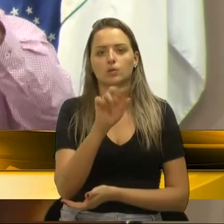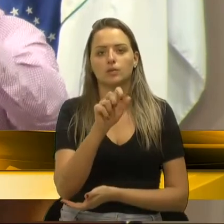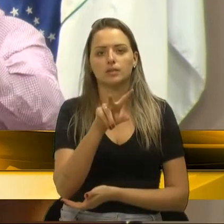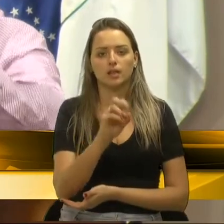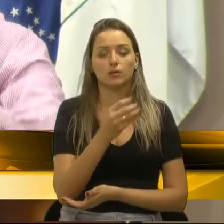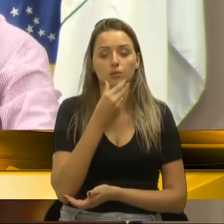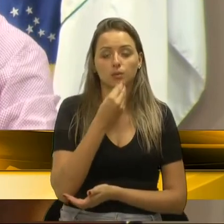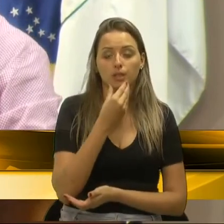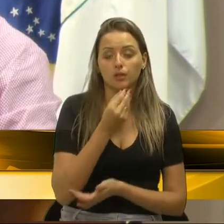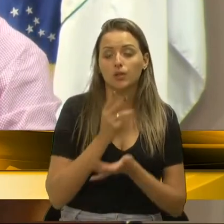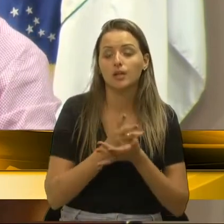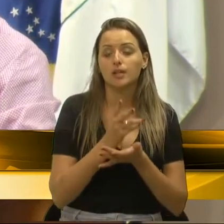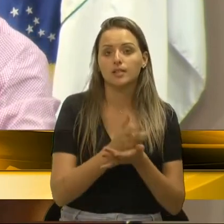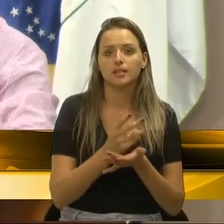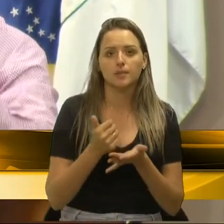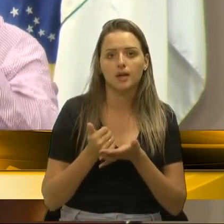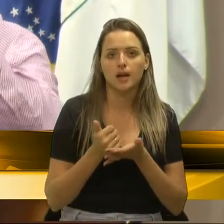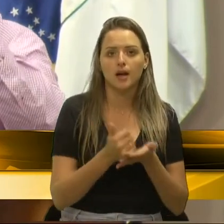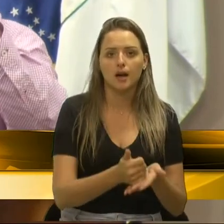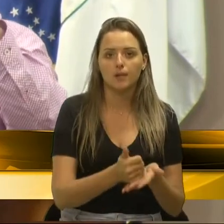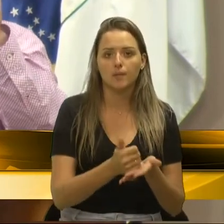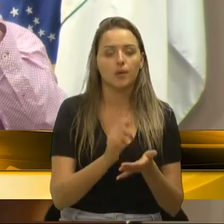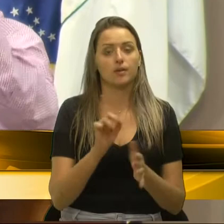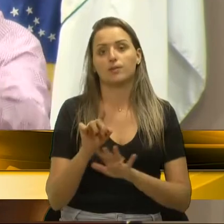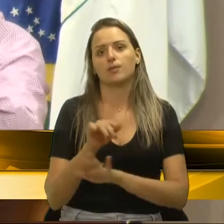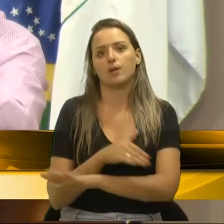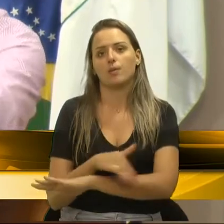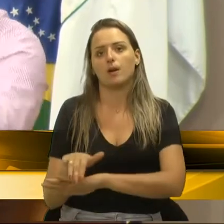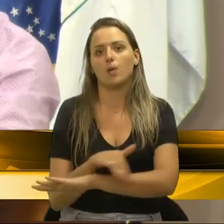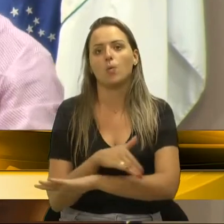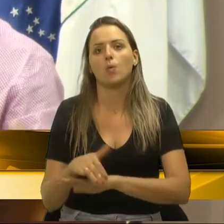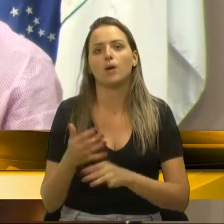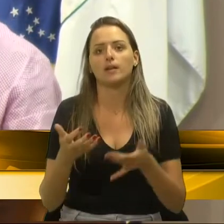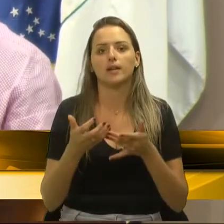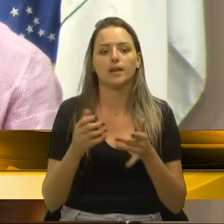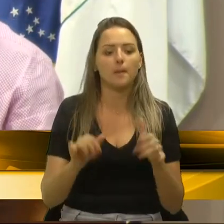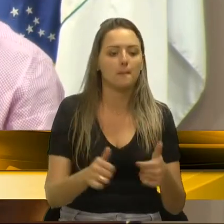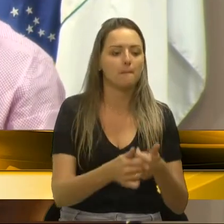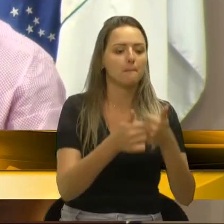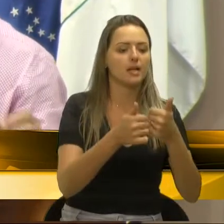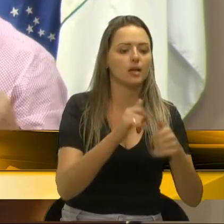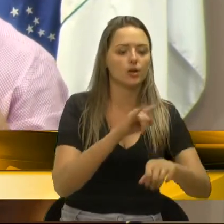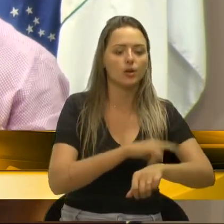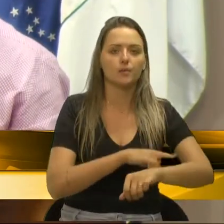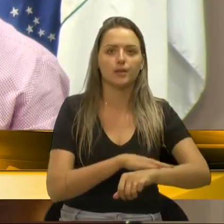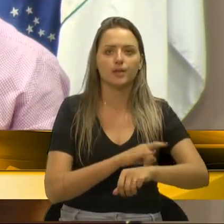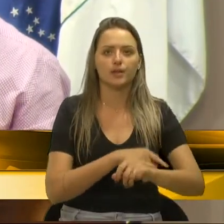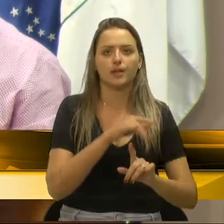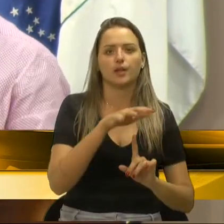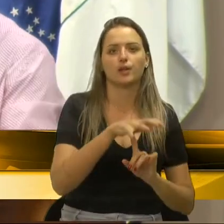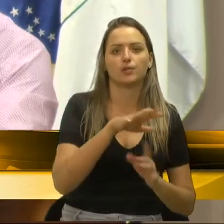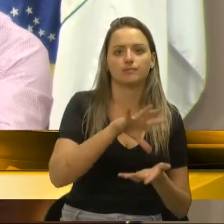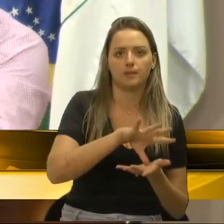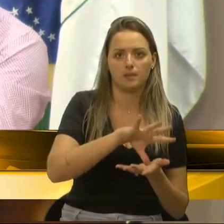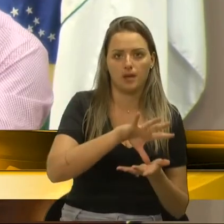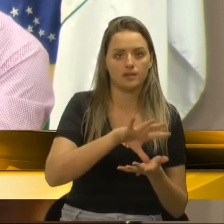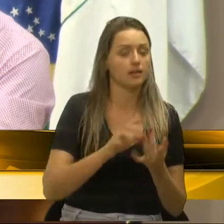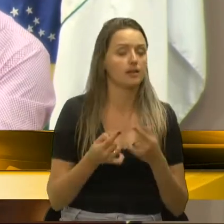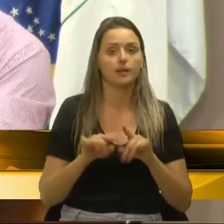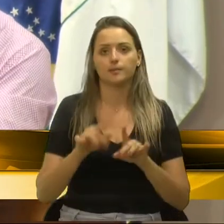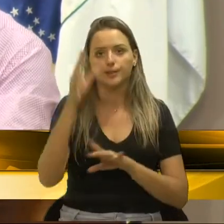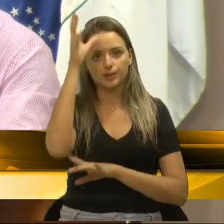época queria, não é uma rua, queria melhorar o banheiro da praça. E o poder público não